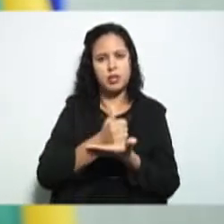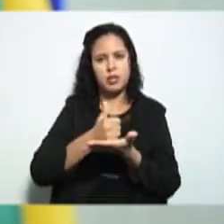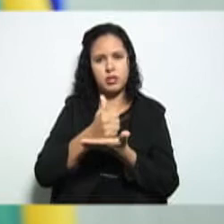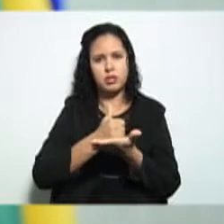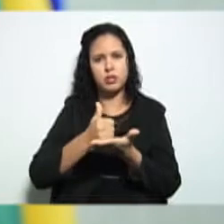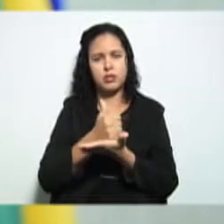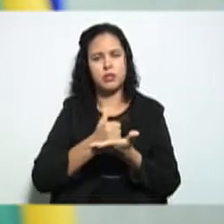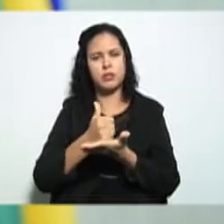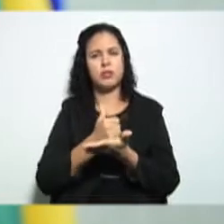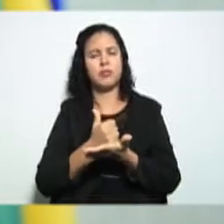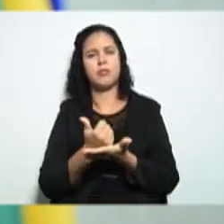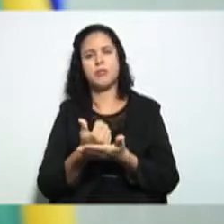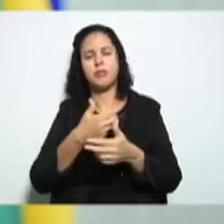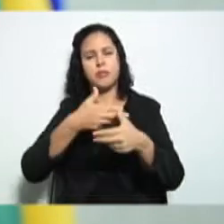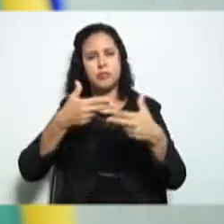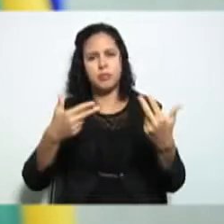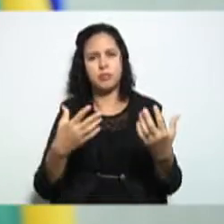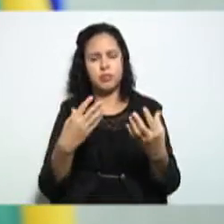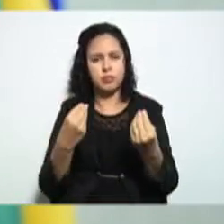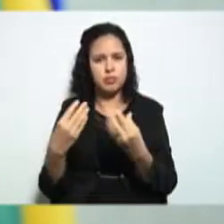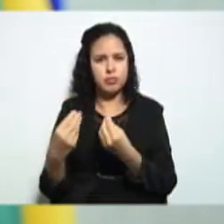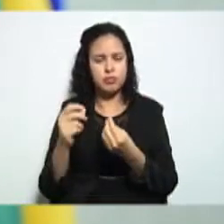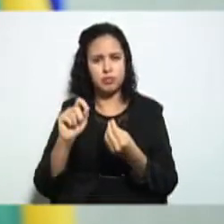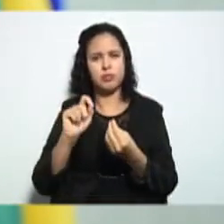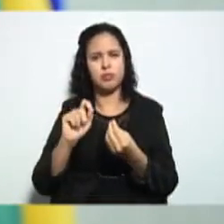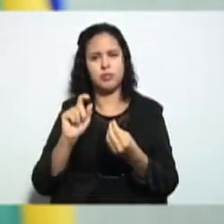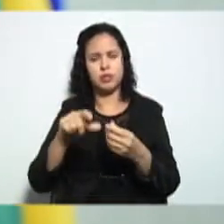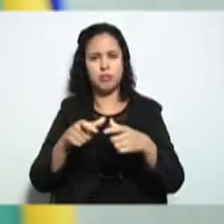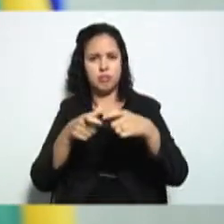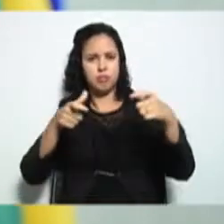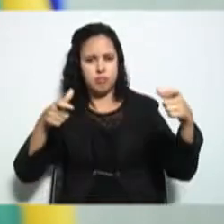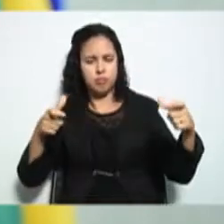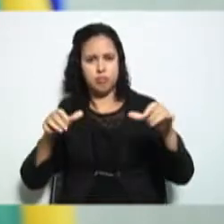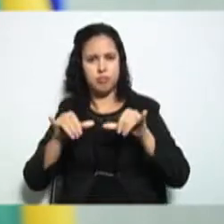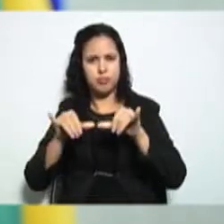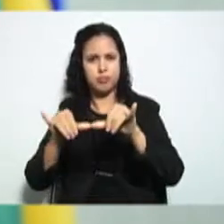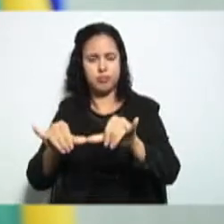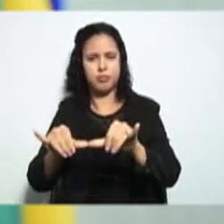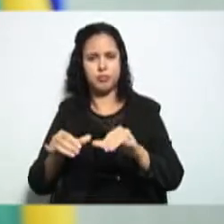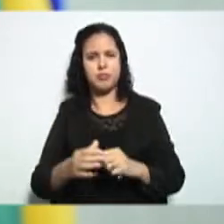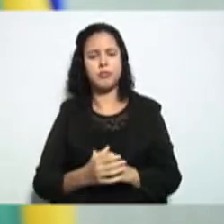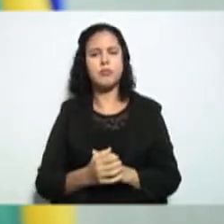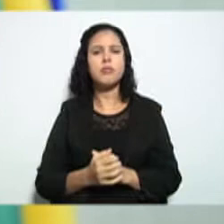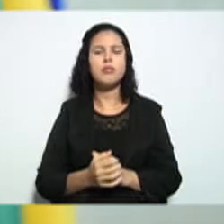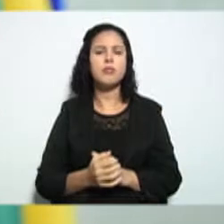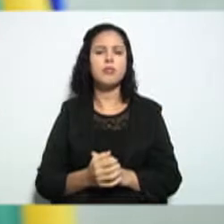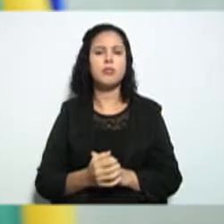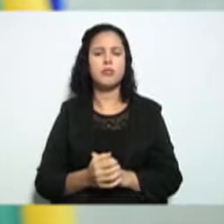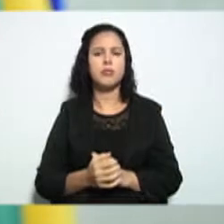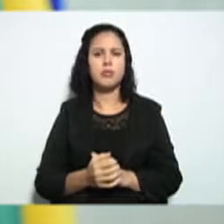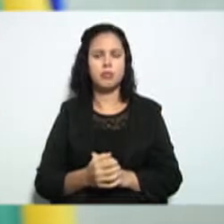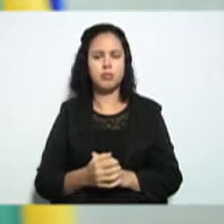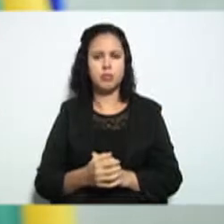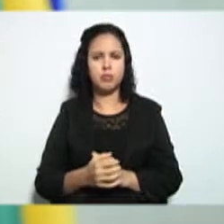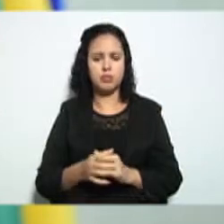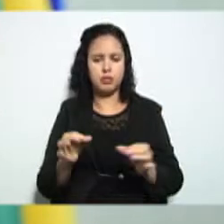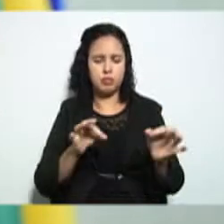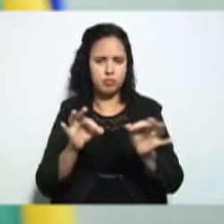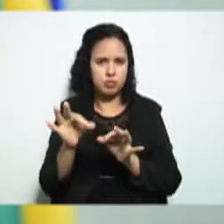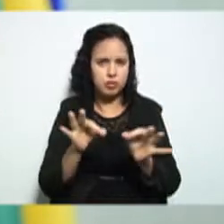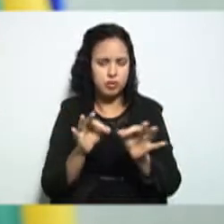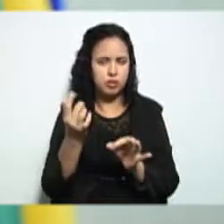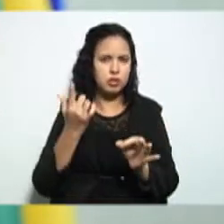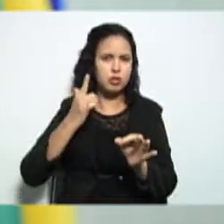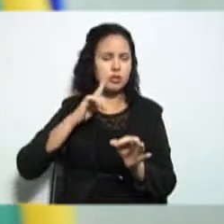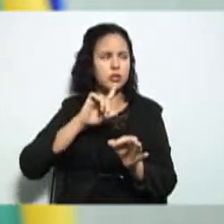alimentícios. E elas atuam muito como se fossem grandes redes de supermercado. Então, quando elas se organizam dessa maneira, elas